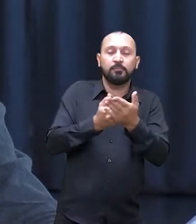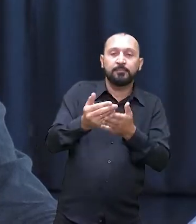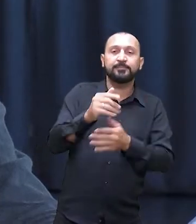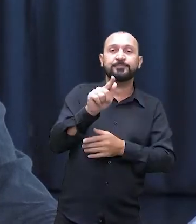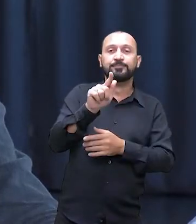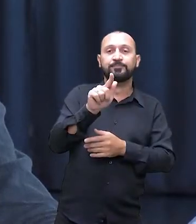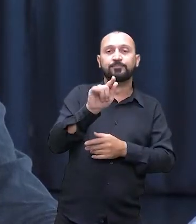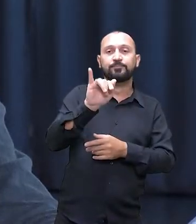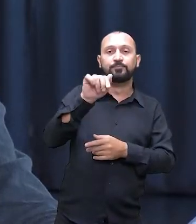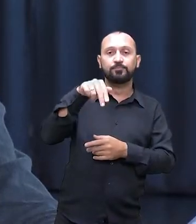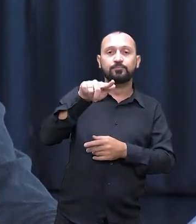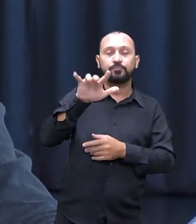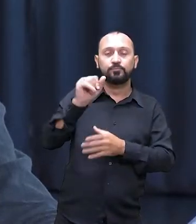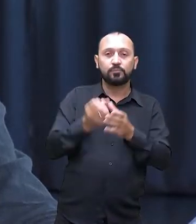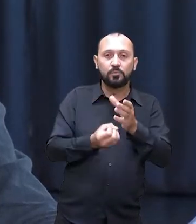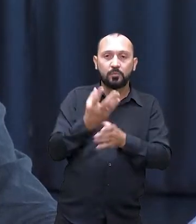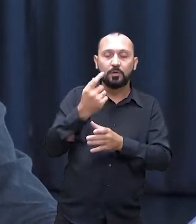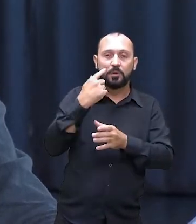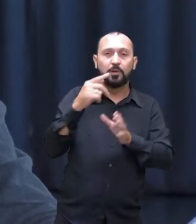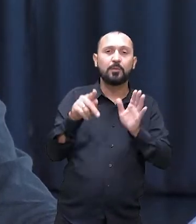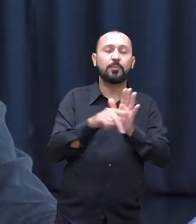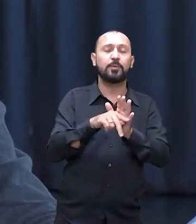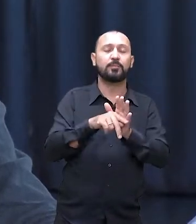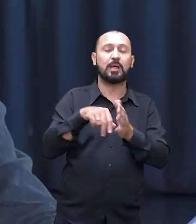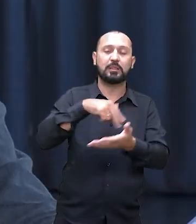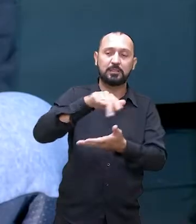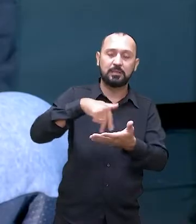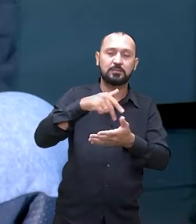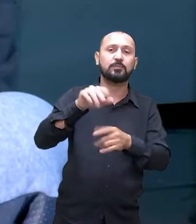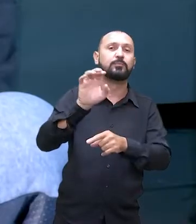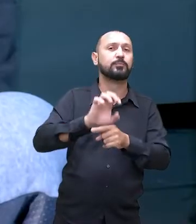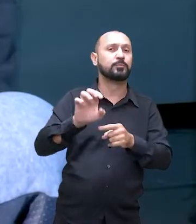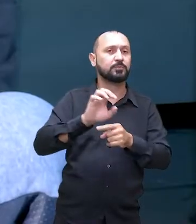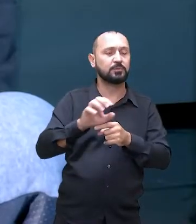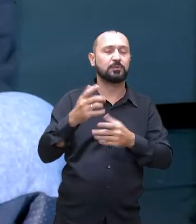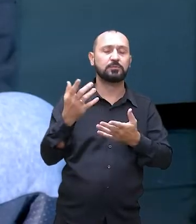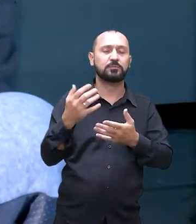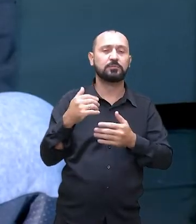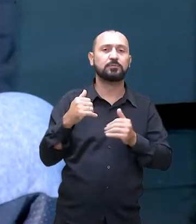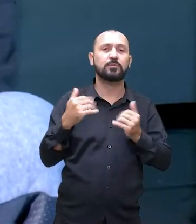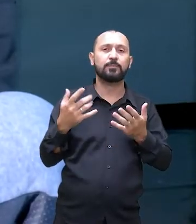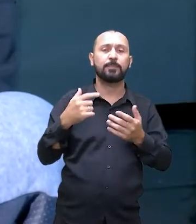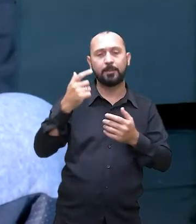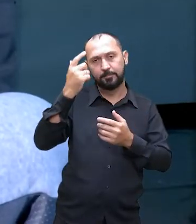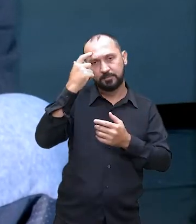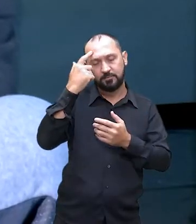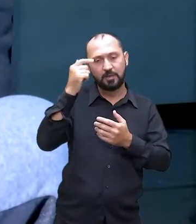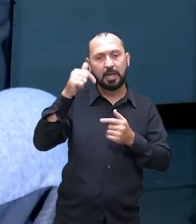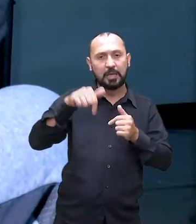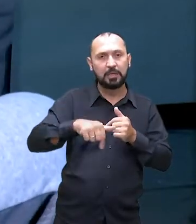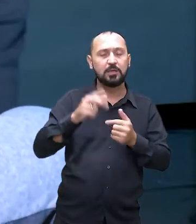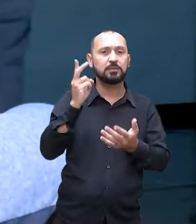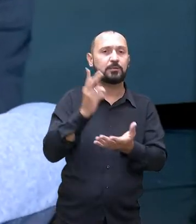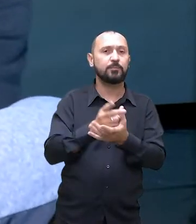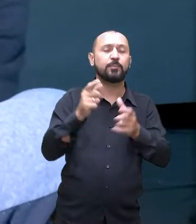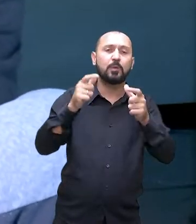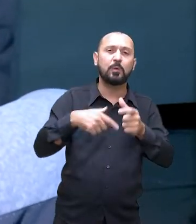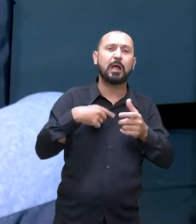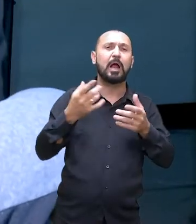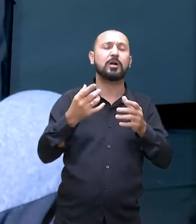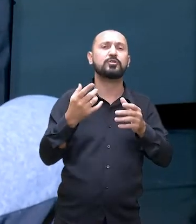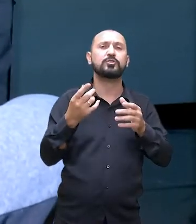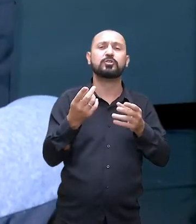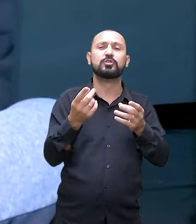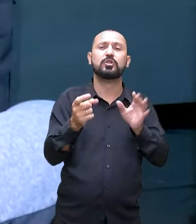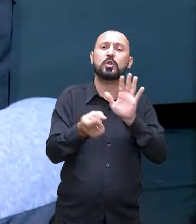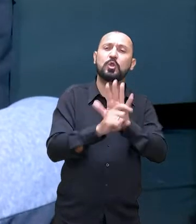início era levar o nome do estado, né? Que a gente sempre foi conhecido como rota de tráfico